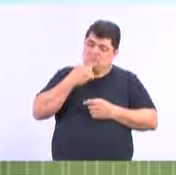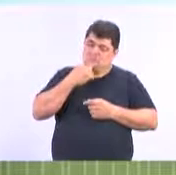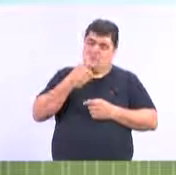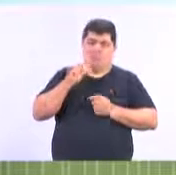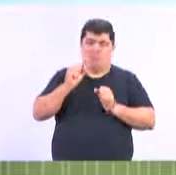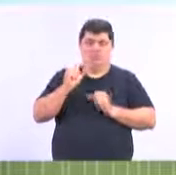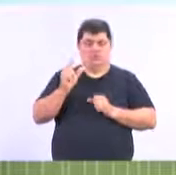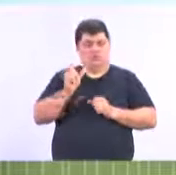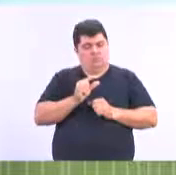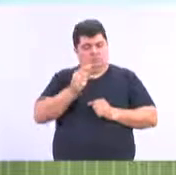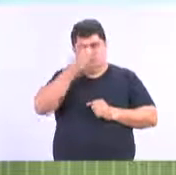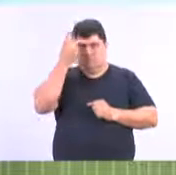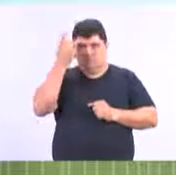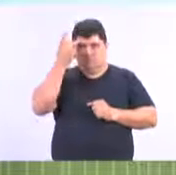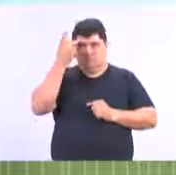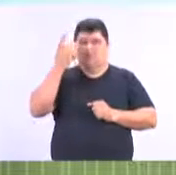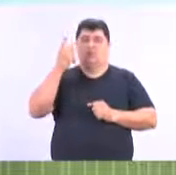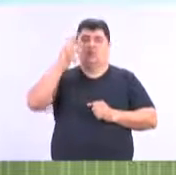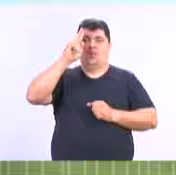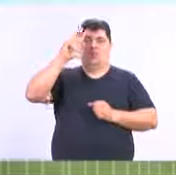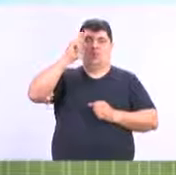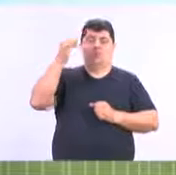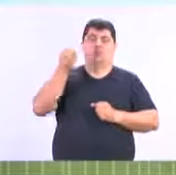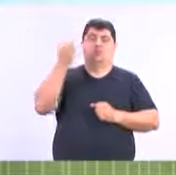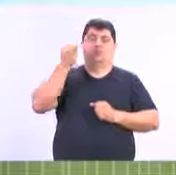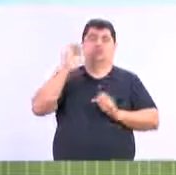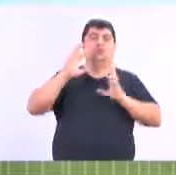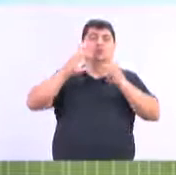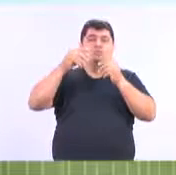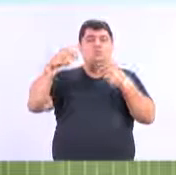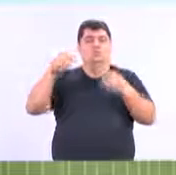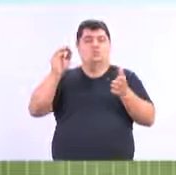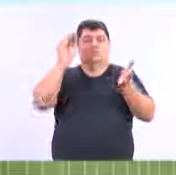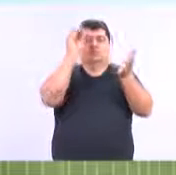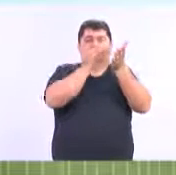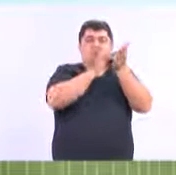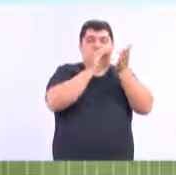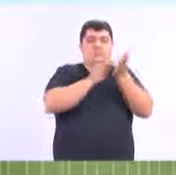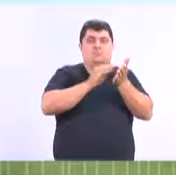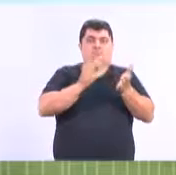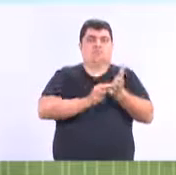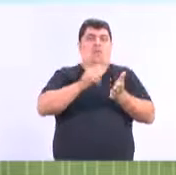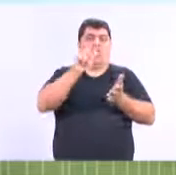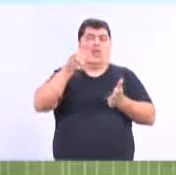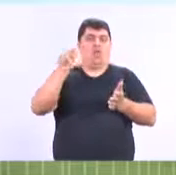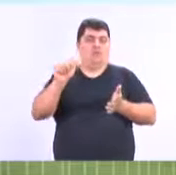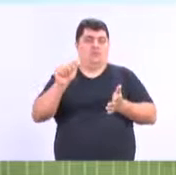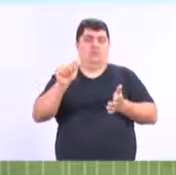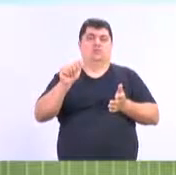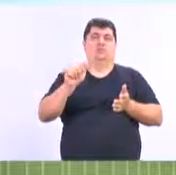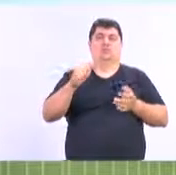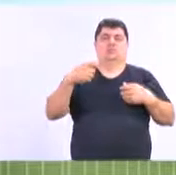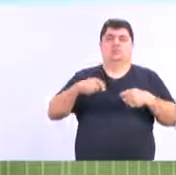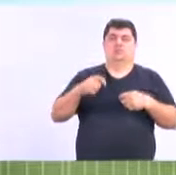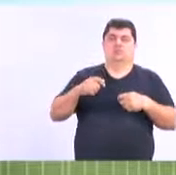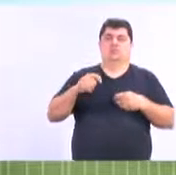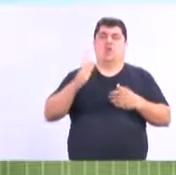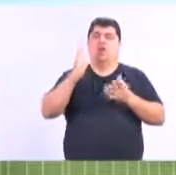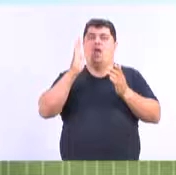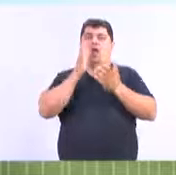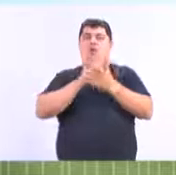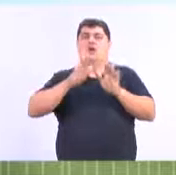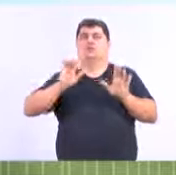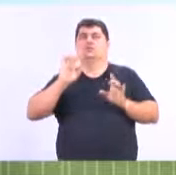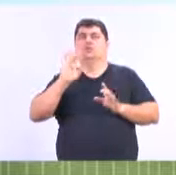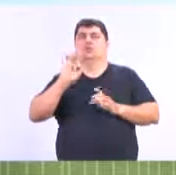menos pessoas, sem problema. Lembre que todos têm que postar essa atividade. E ela vai terminar vocês